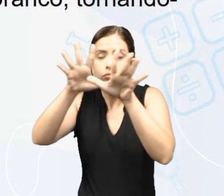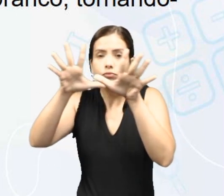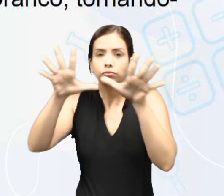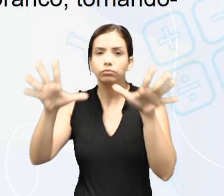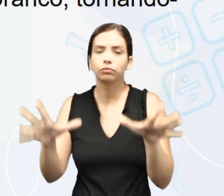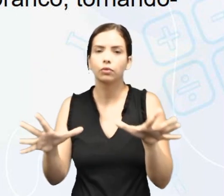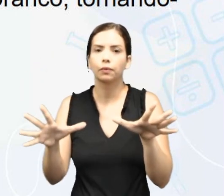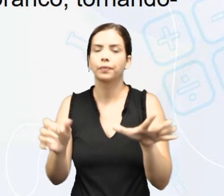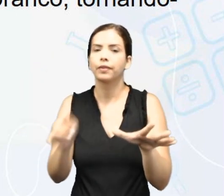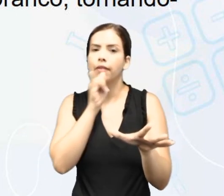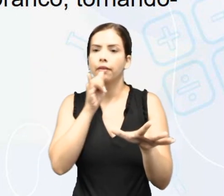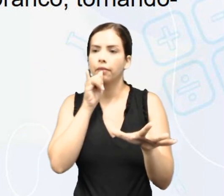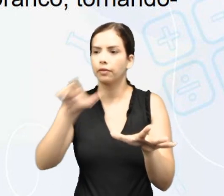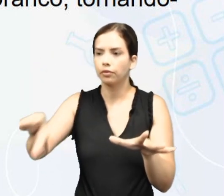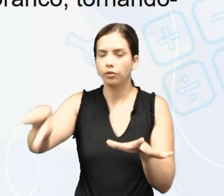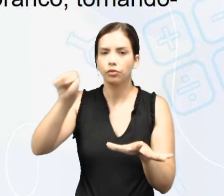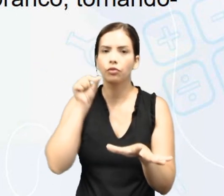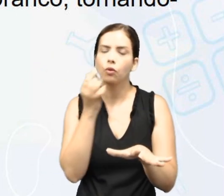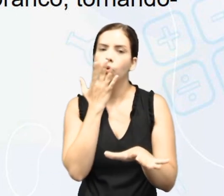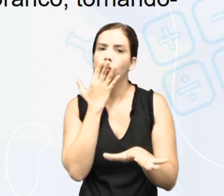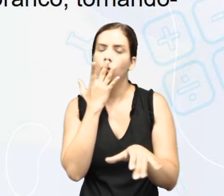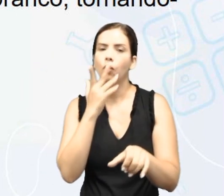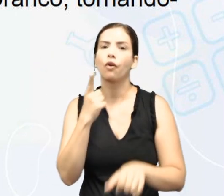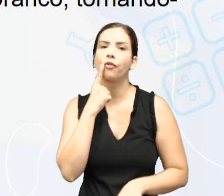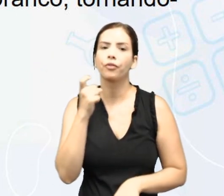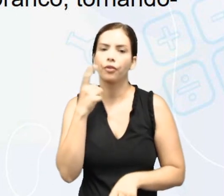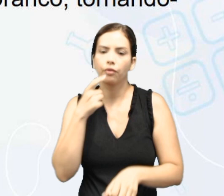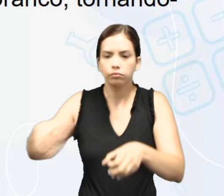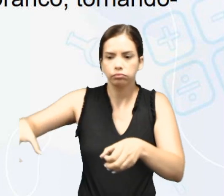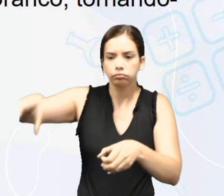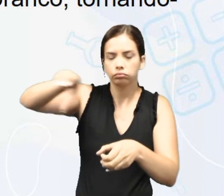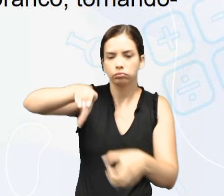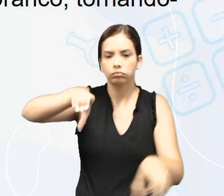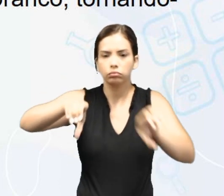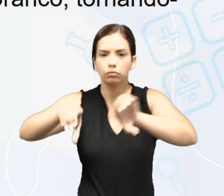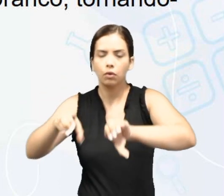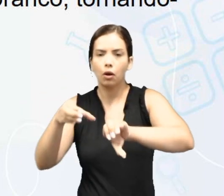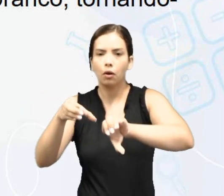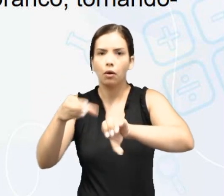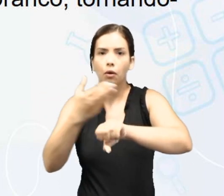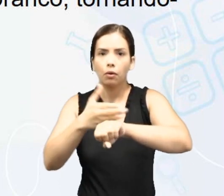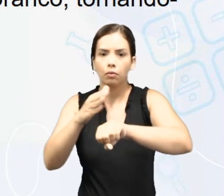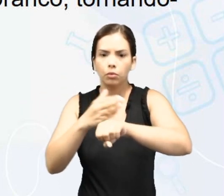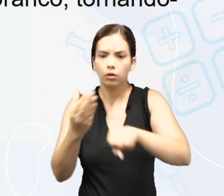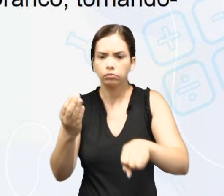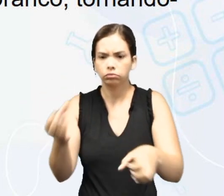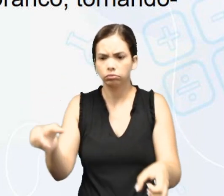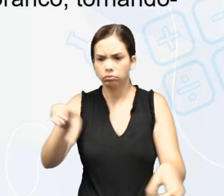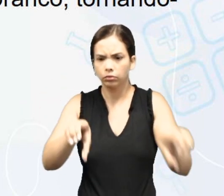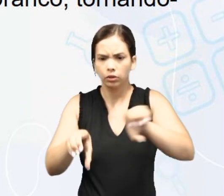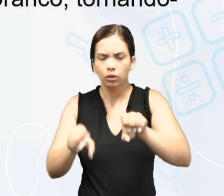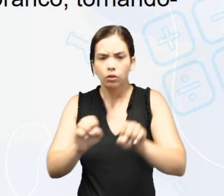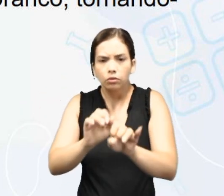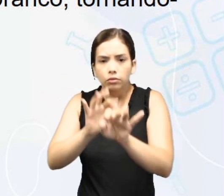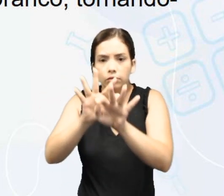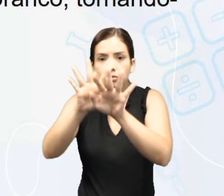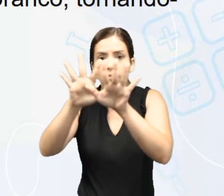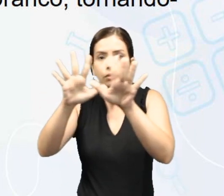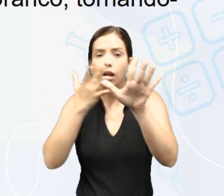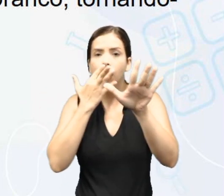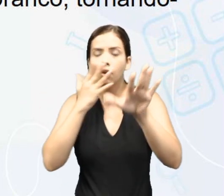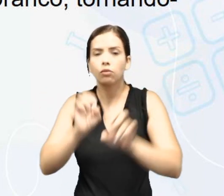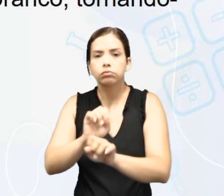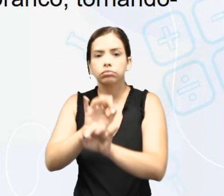vermelho, né? Se você pegar, for misturando o branco no vermelho, ela vai clareando e vai se tornando o quê?